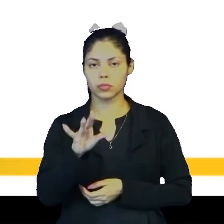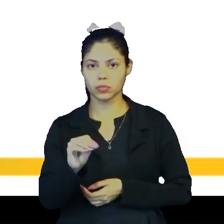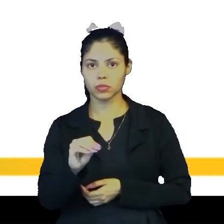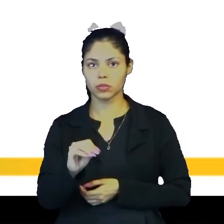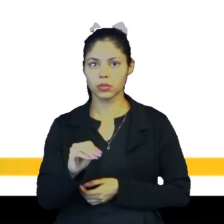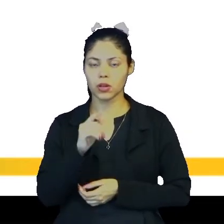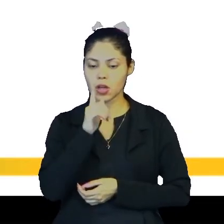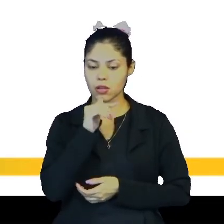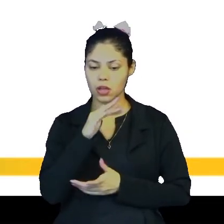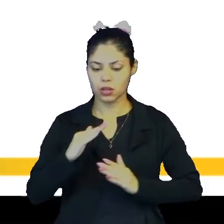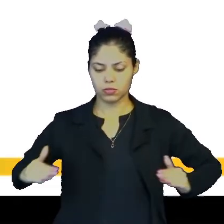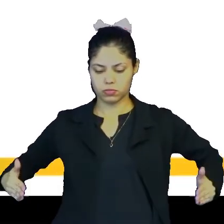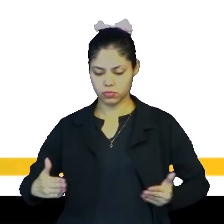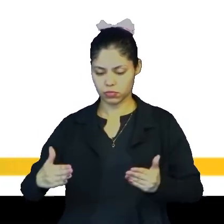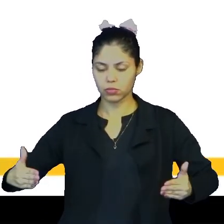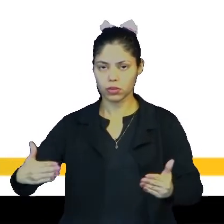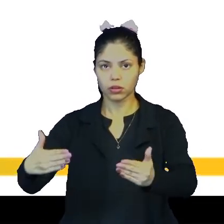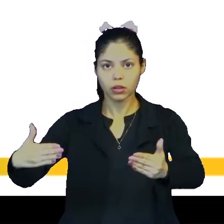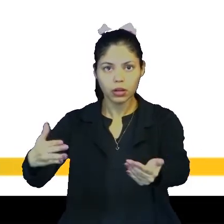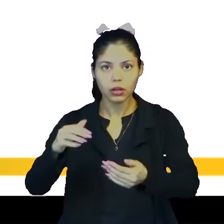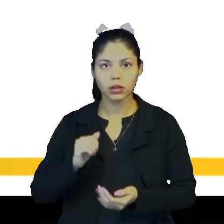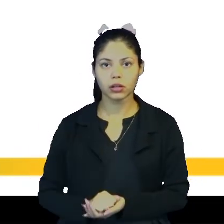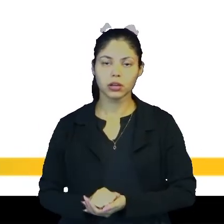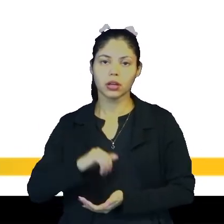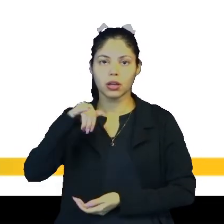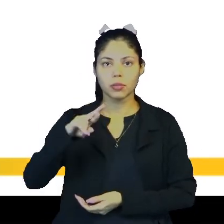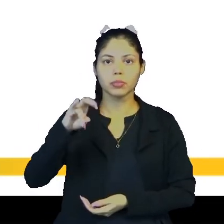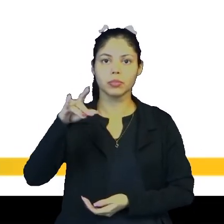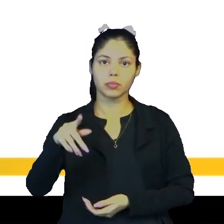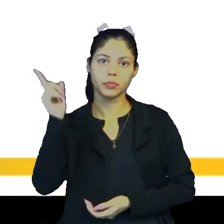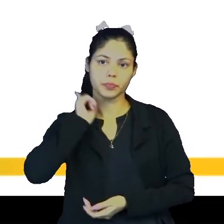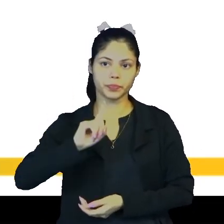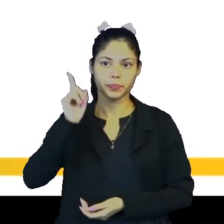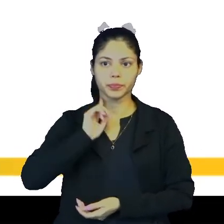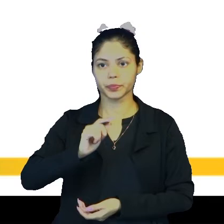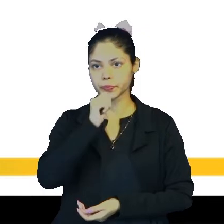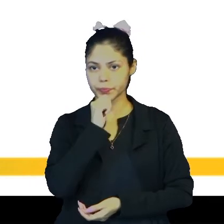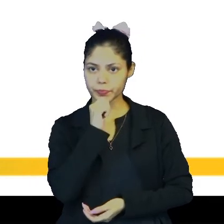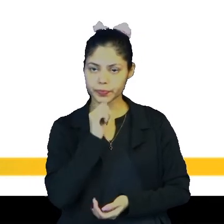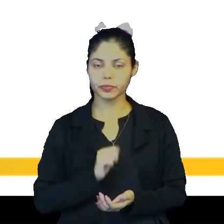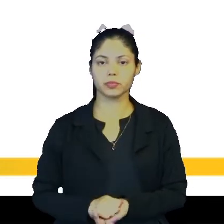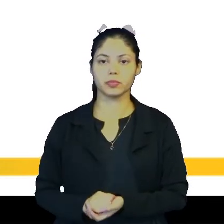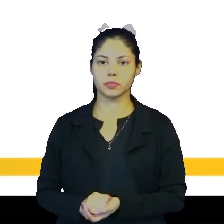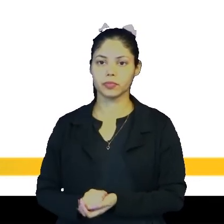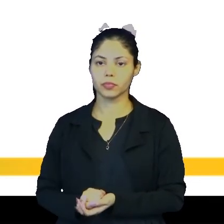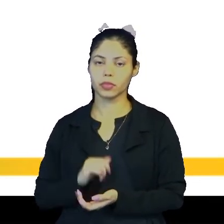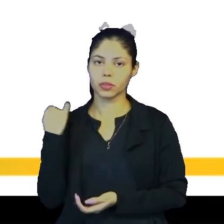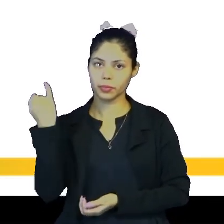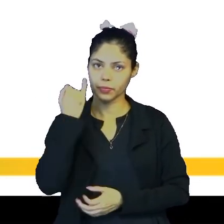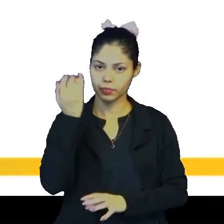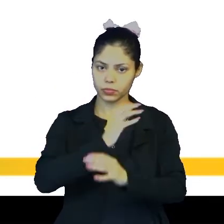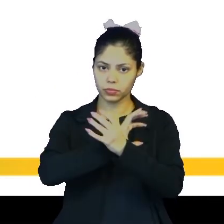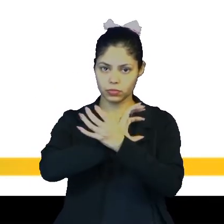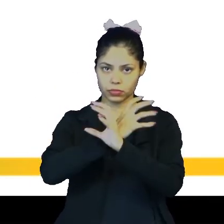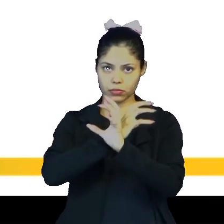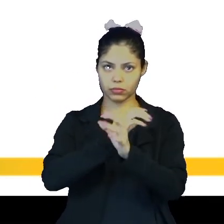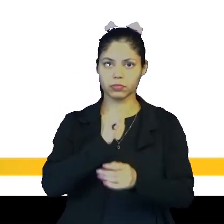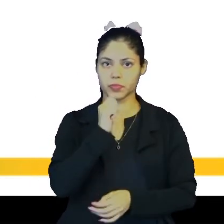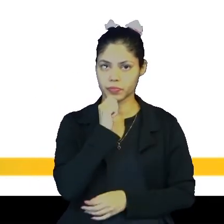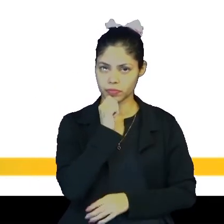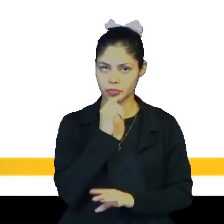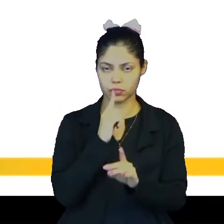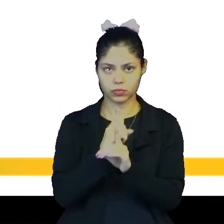Lagoa Santa, em Minas Gerais, no ano de 1975. Esse fóssil é fundamental para se